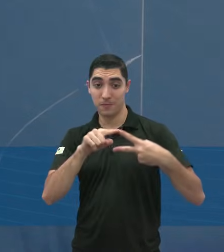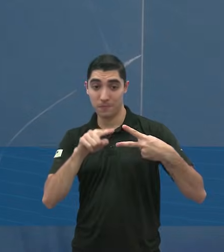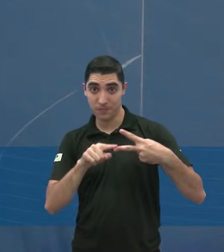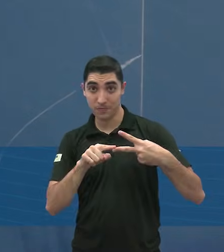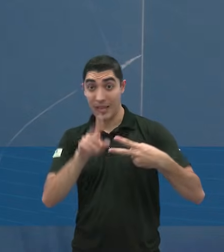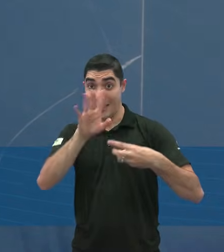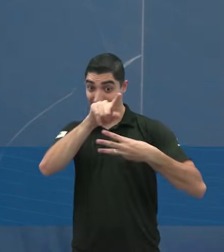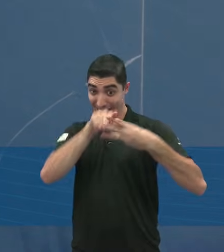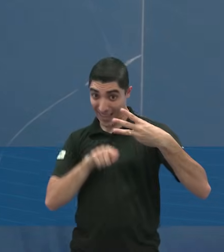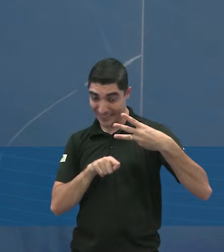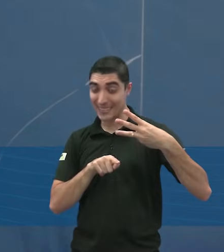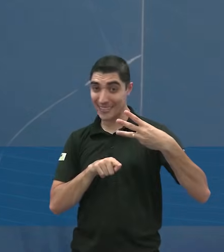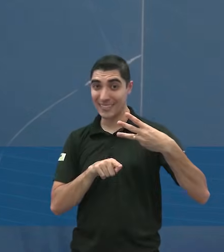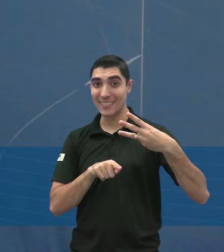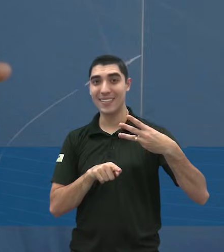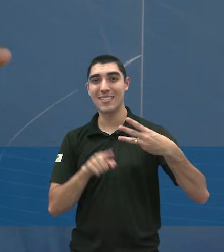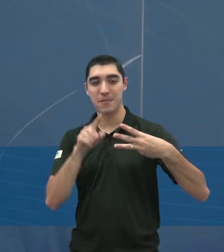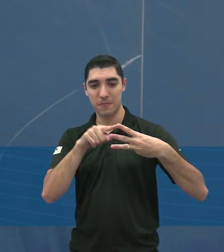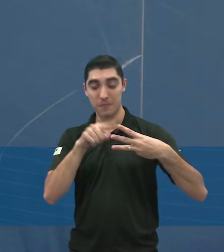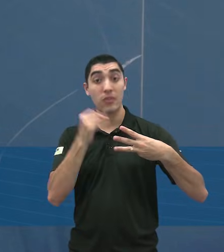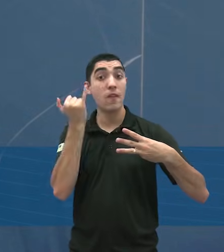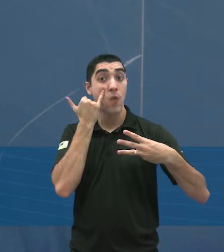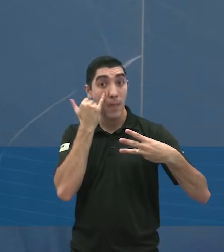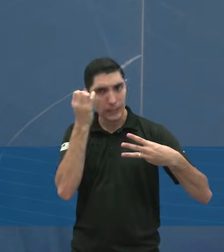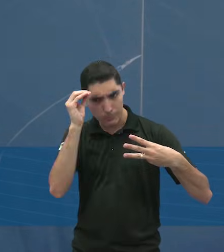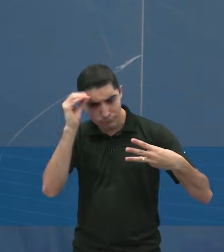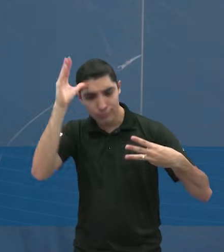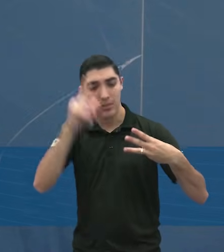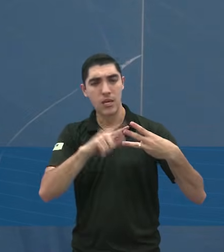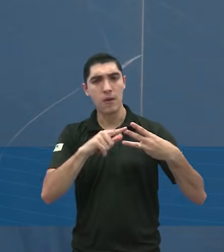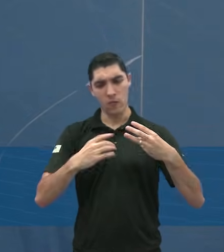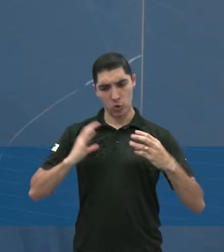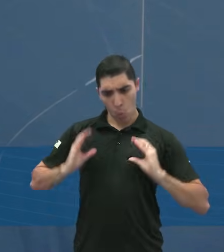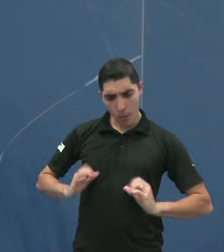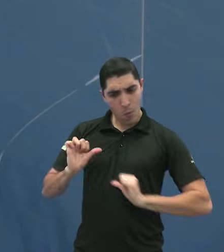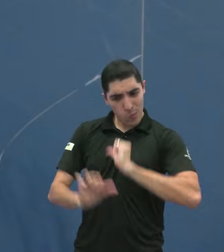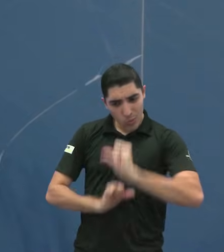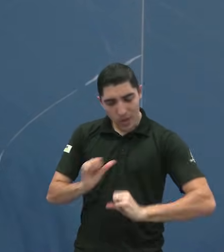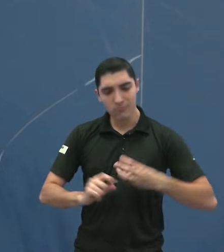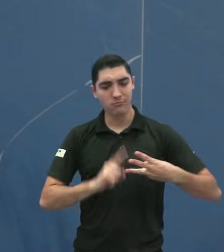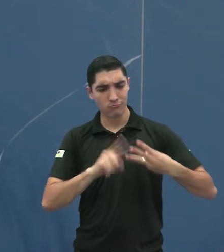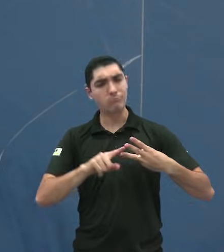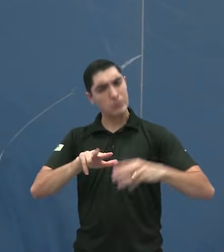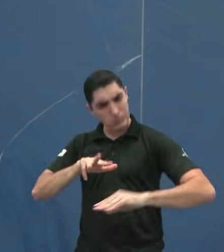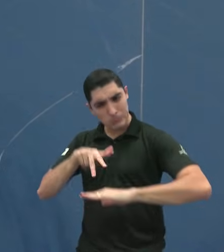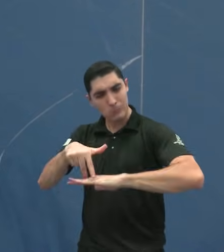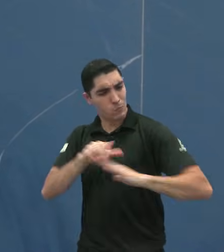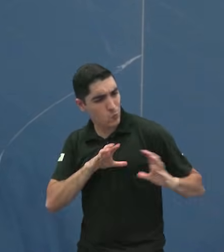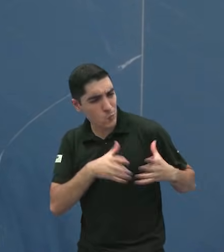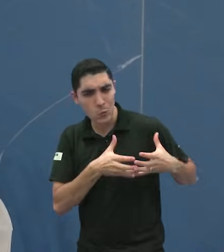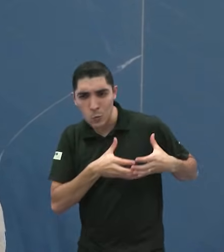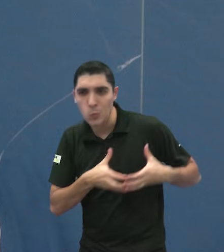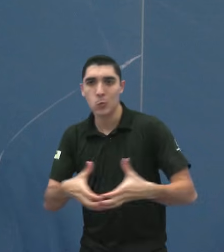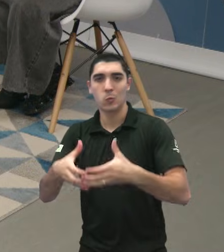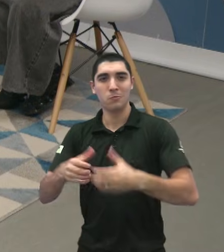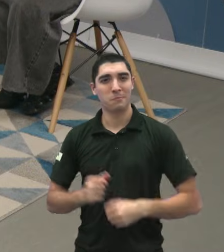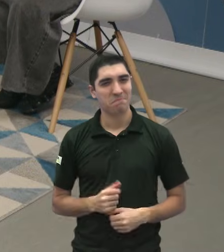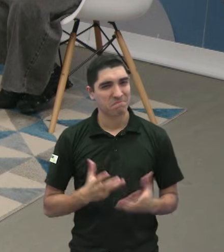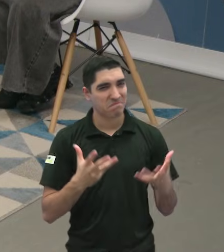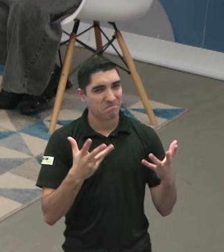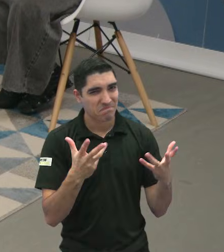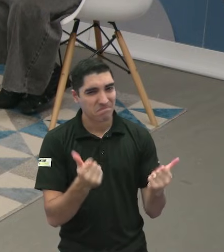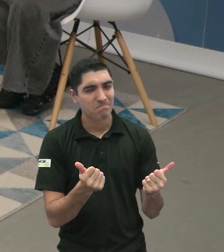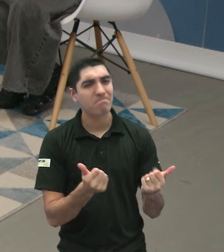2 conselhos, e 3, né, na verdade, informe, desinforme e reexista. Maravilha.